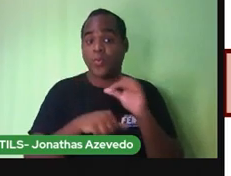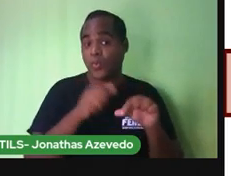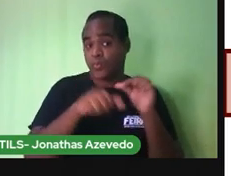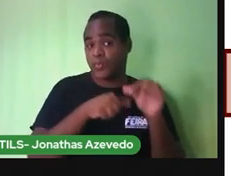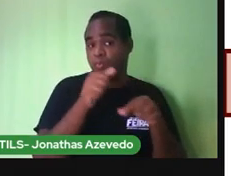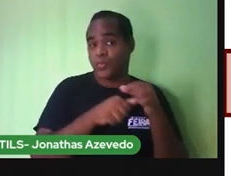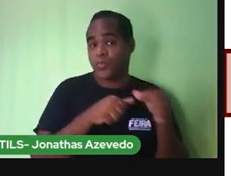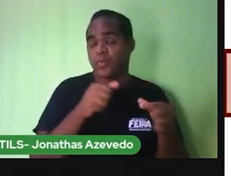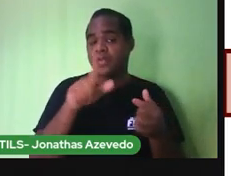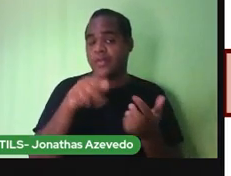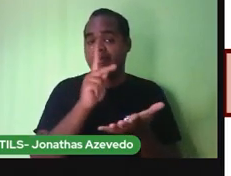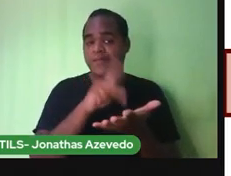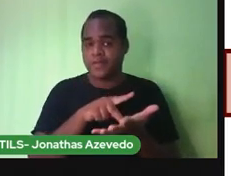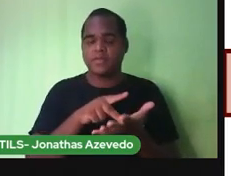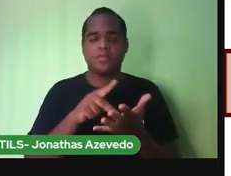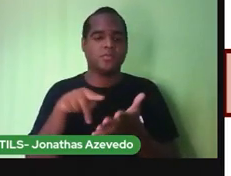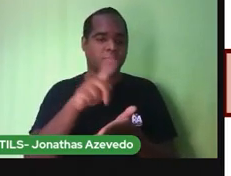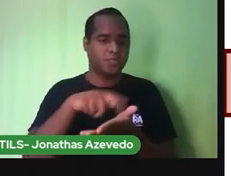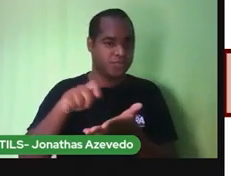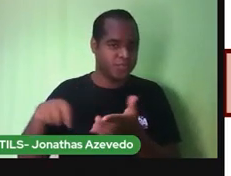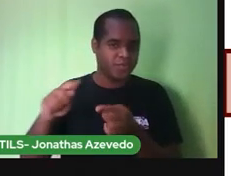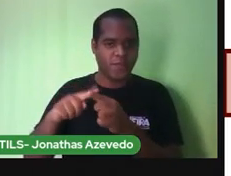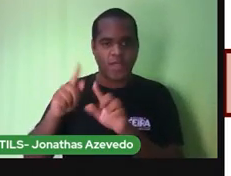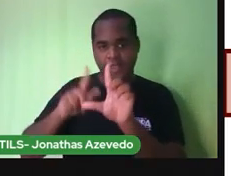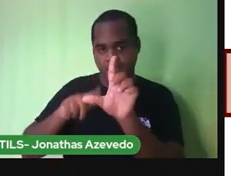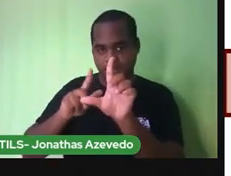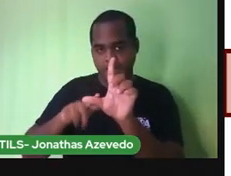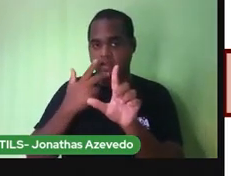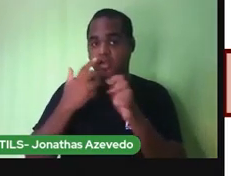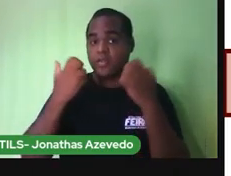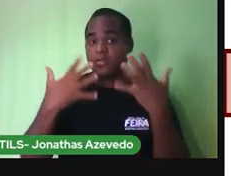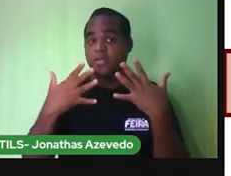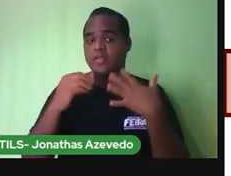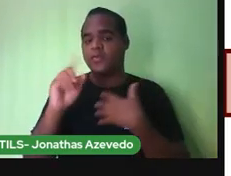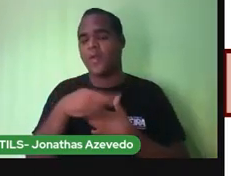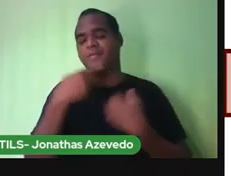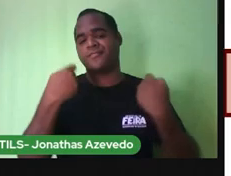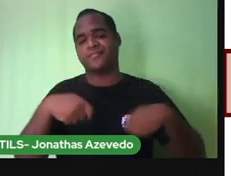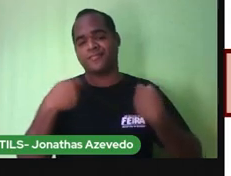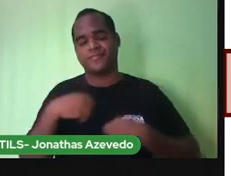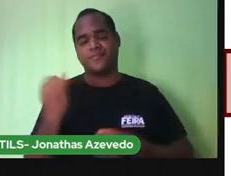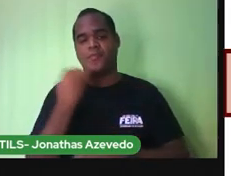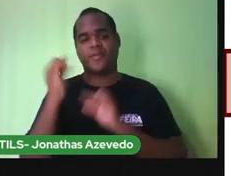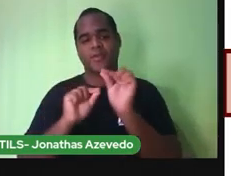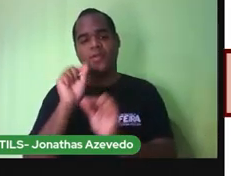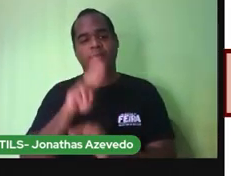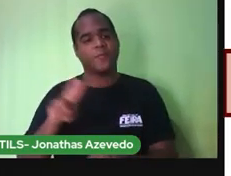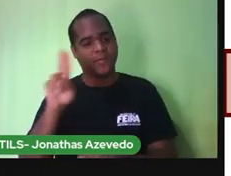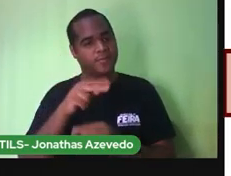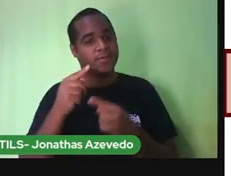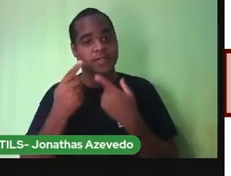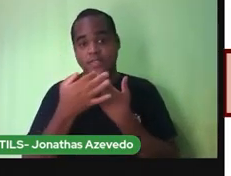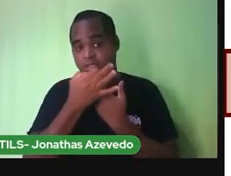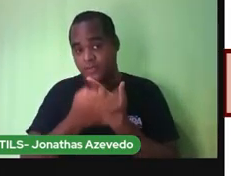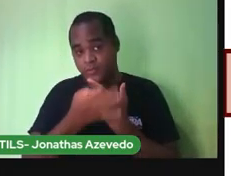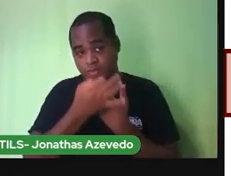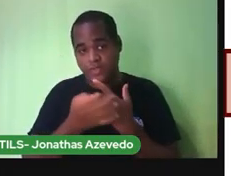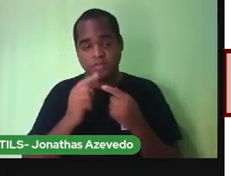e quando a gente vai escrever com a nossa alegrinha a gente também precisa utilizar lembra na dica que aprendeu